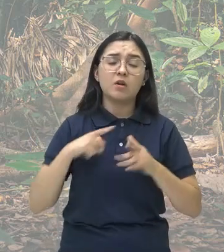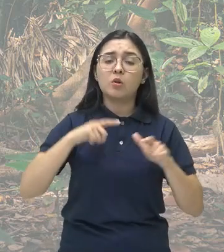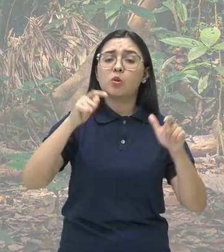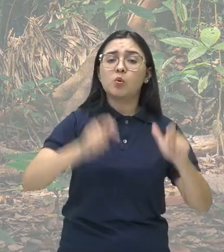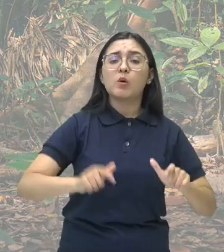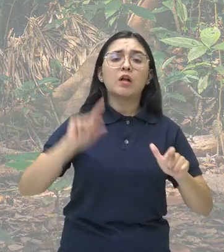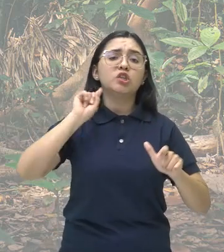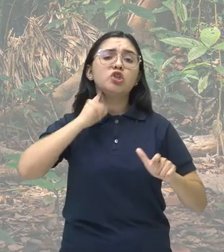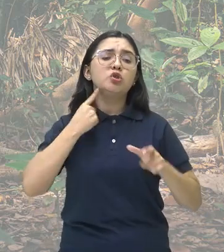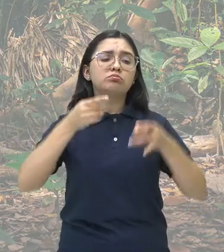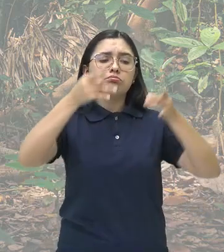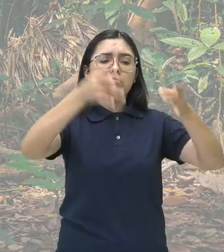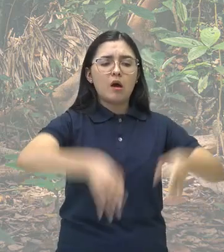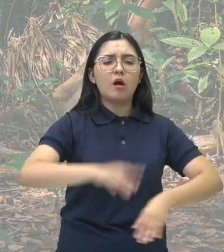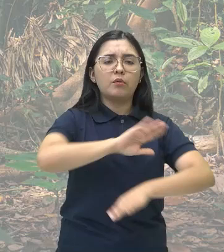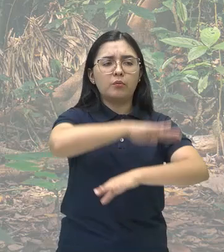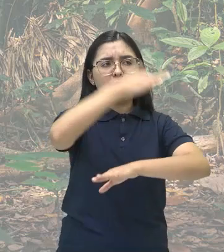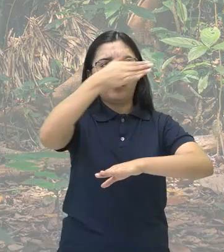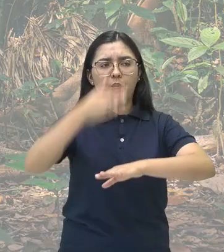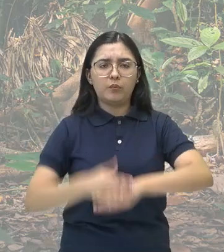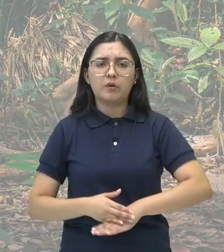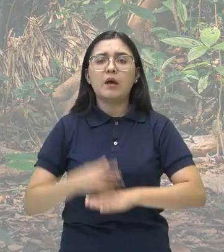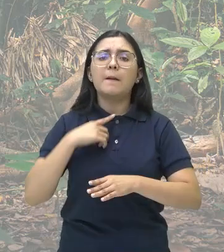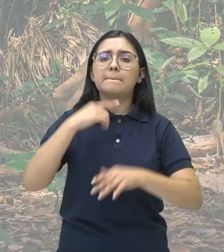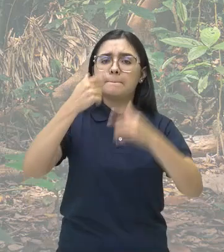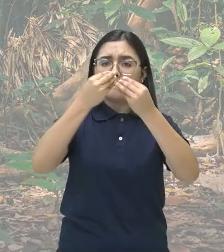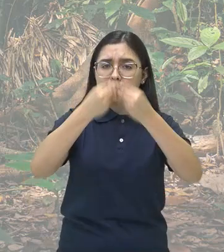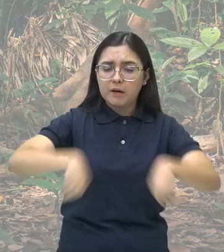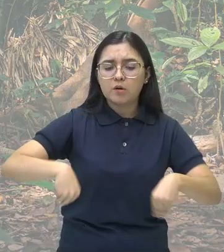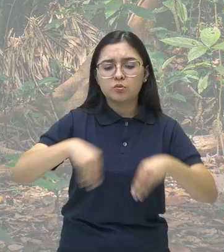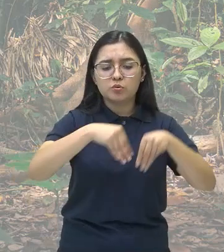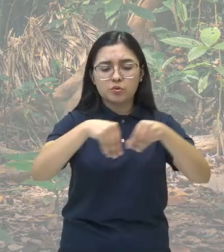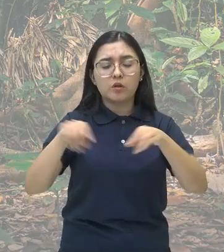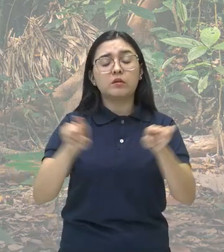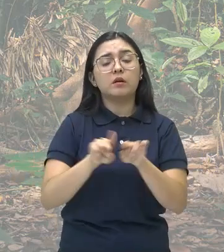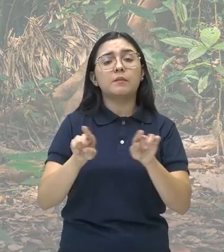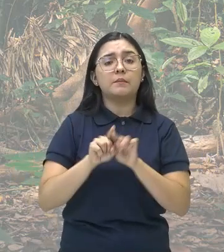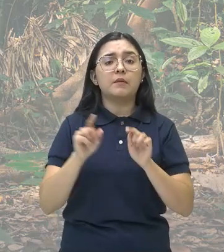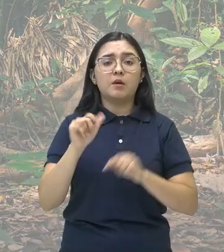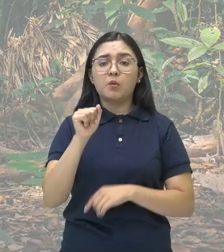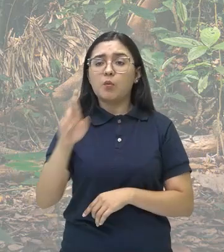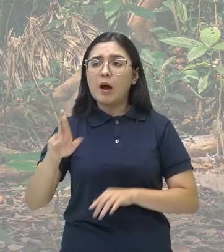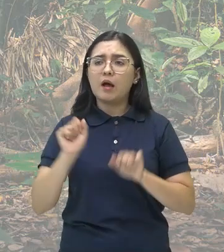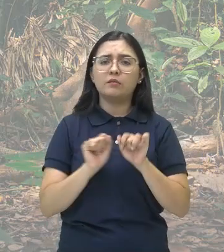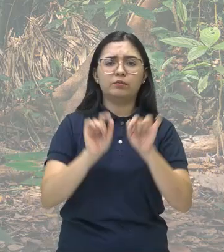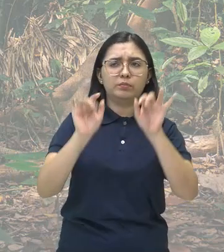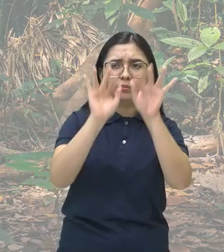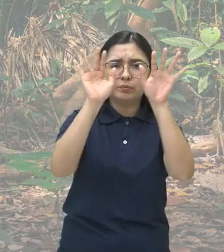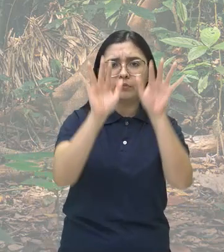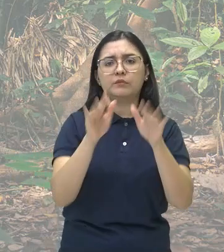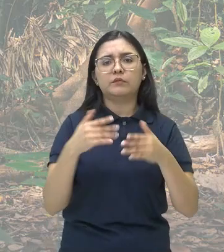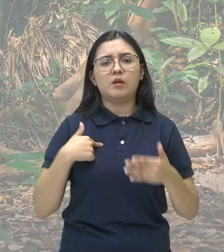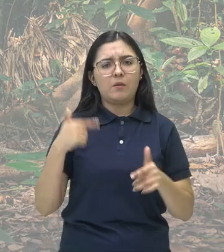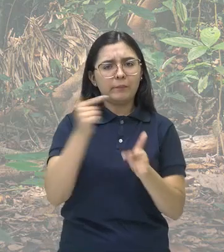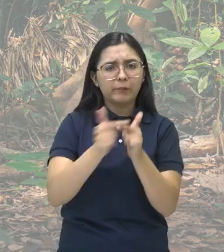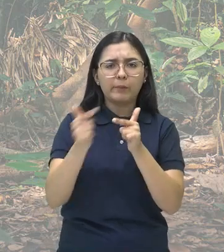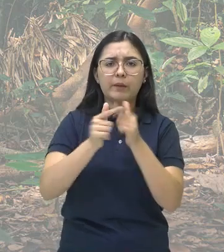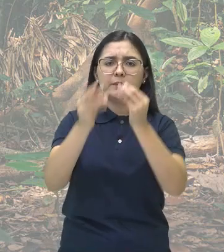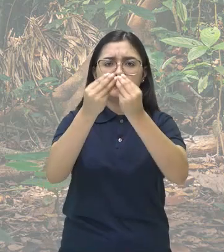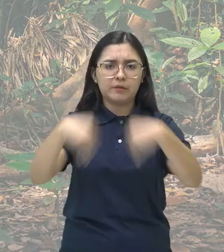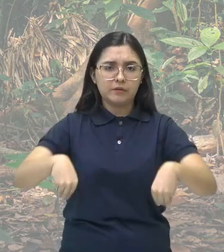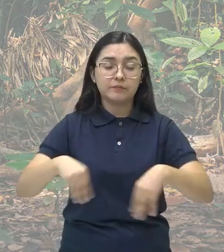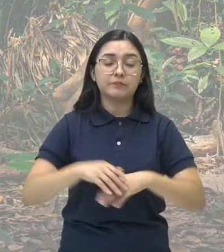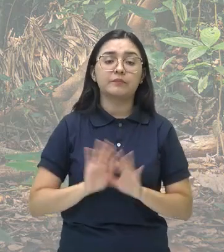isso é prejudicial não só para o solo, mas para o meio ambiente como um todo, né? Para o ar que nós respiramos, tudo isso daí, tá